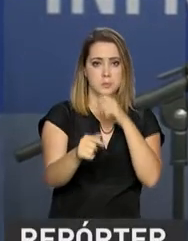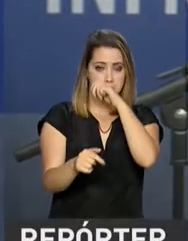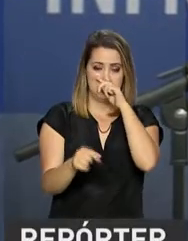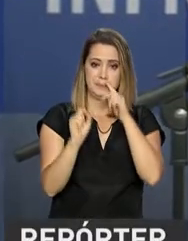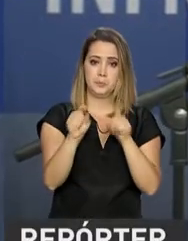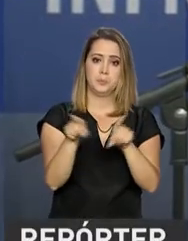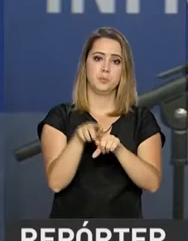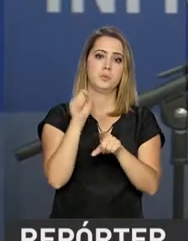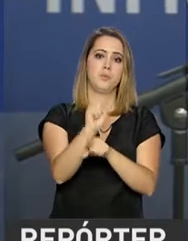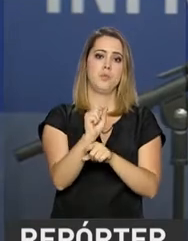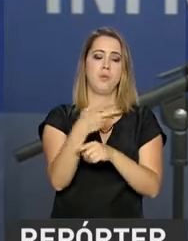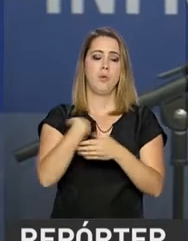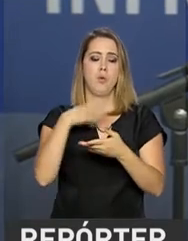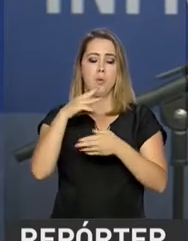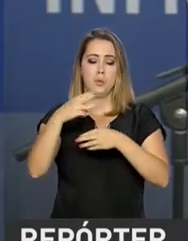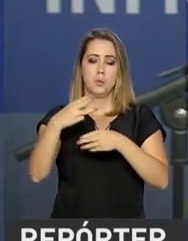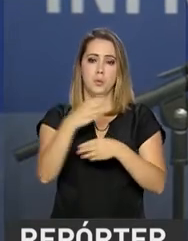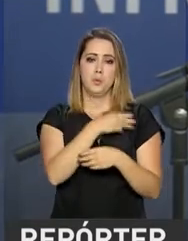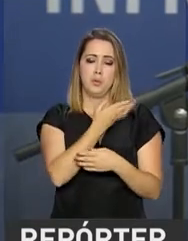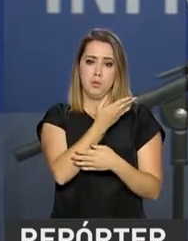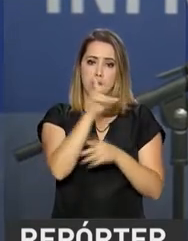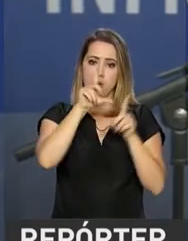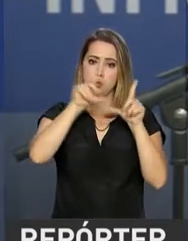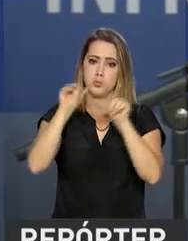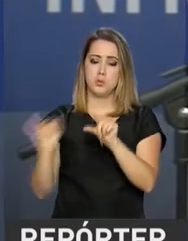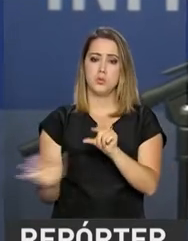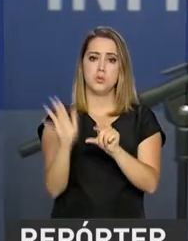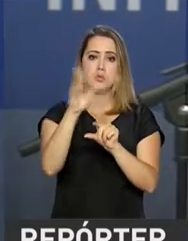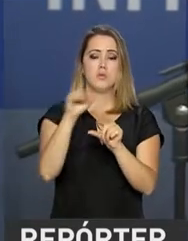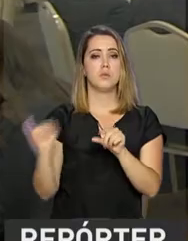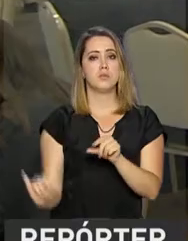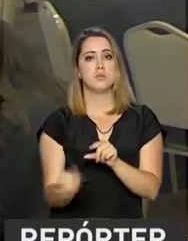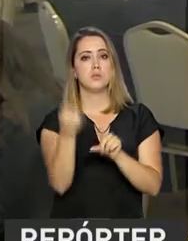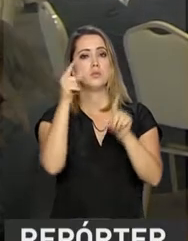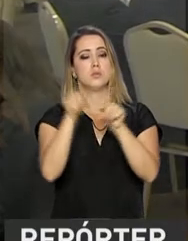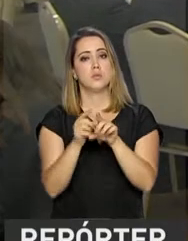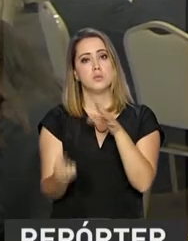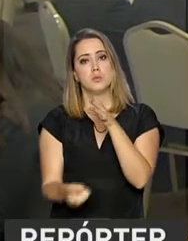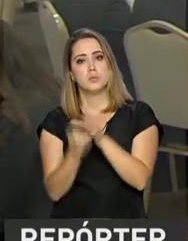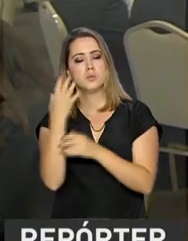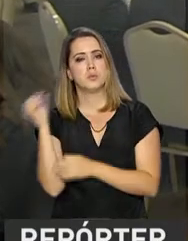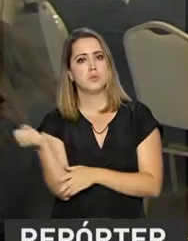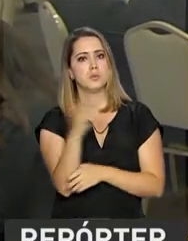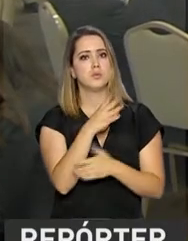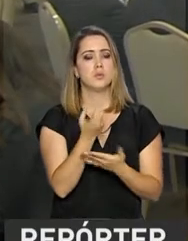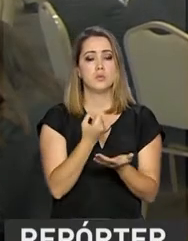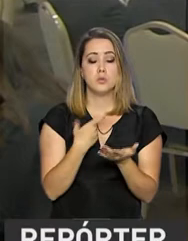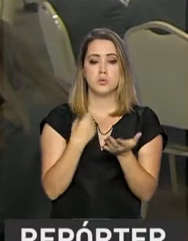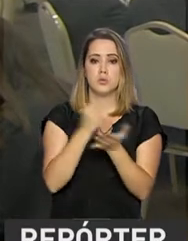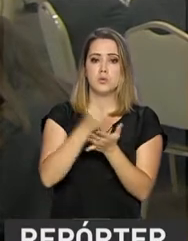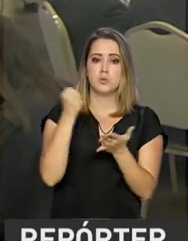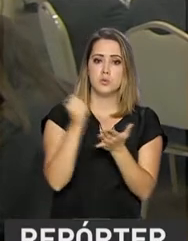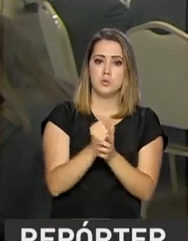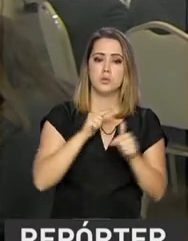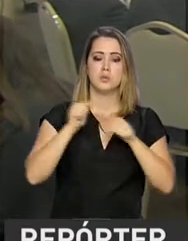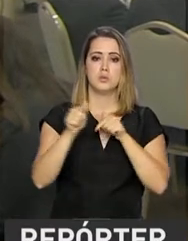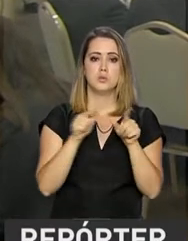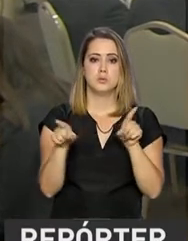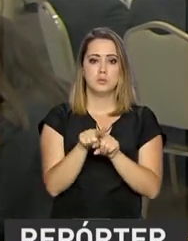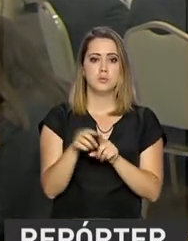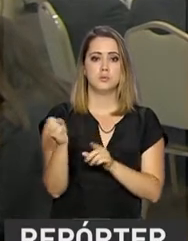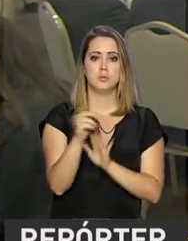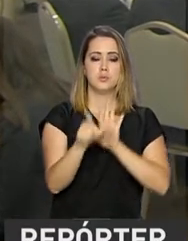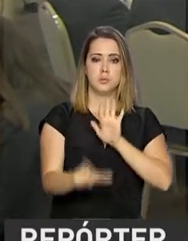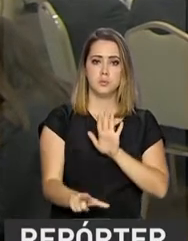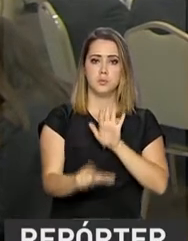do Planejamento, Ailton Madureira, a queda da inflação e dos juros, a criação de novos postos de trabalho, assim como reformas